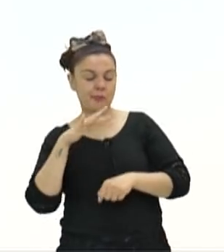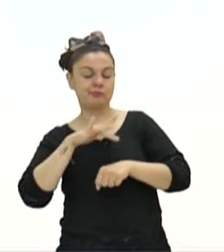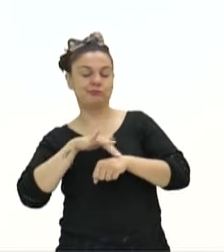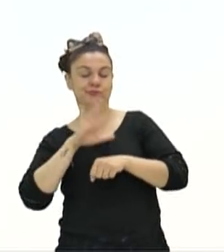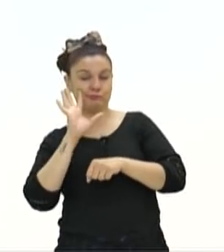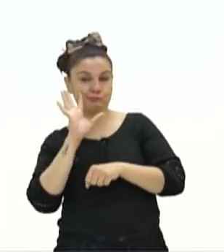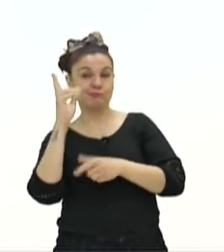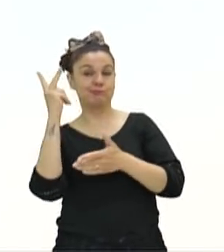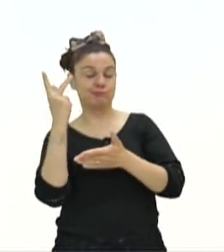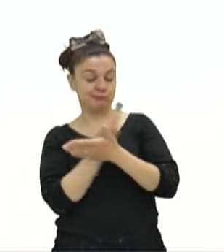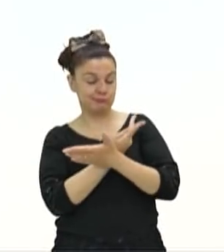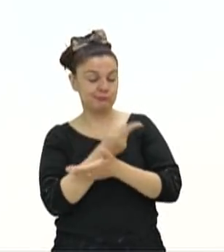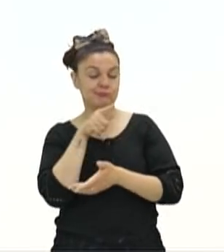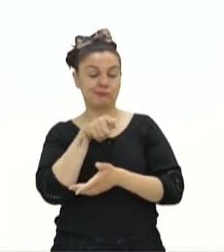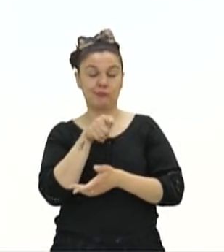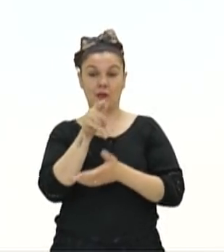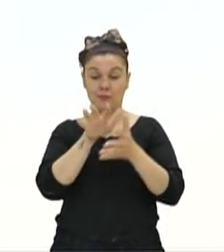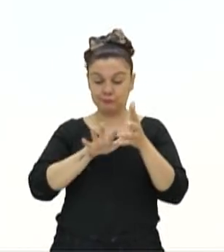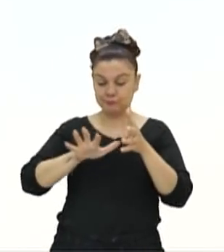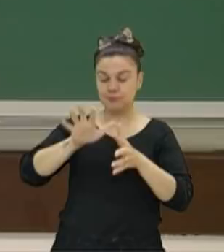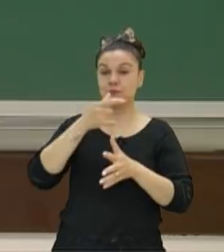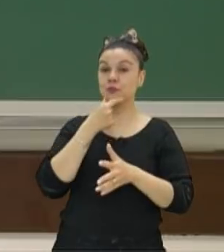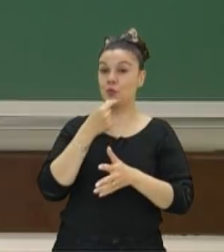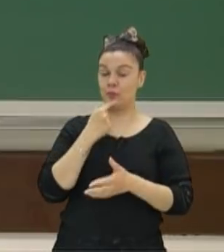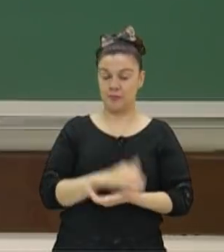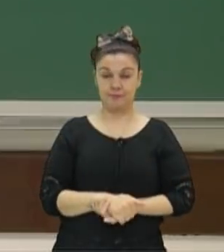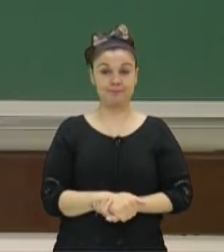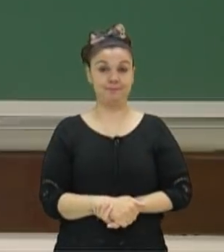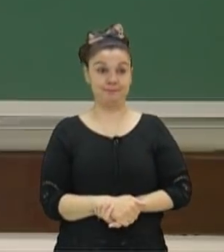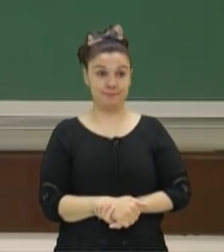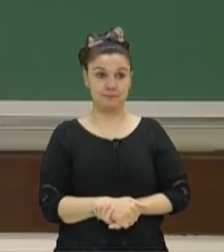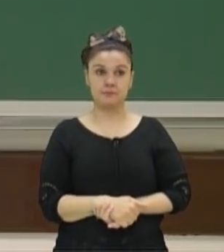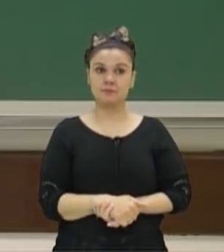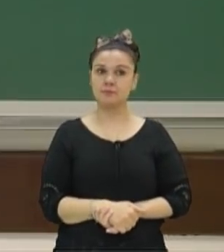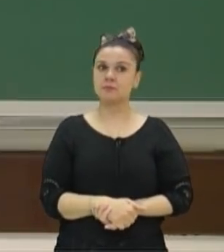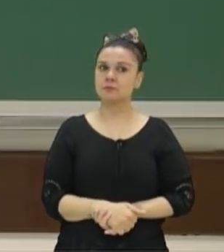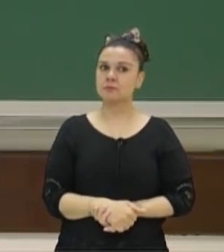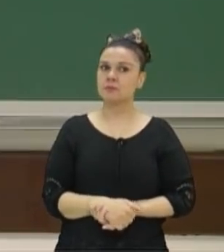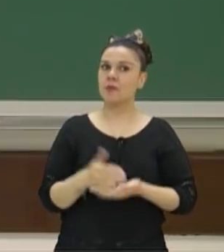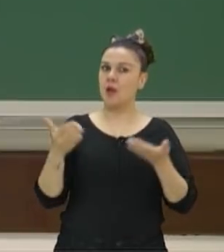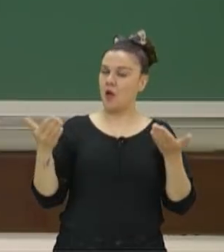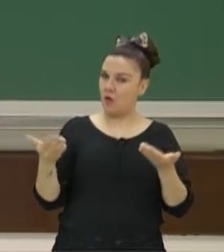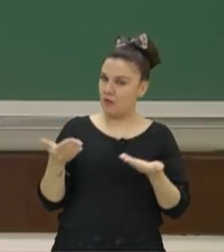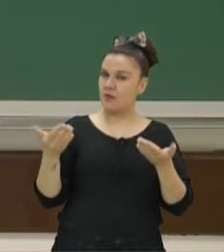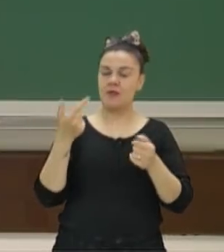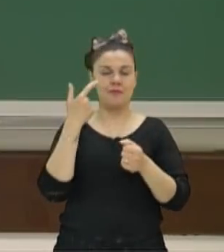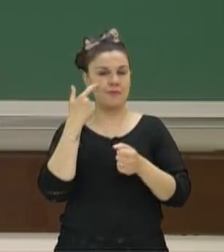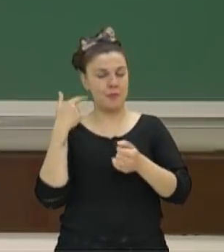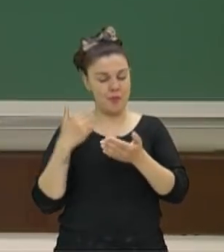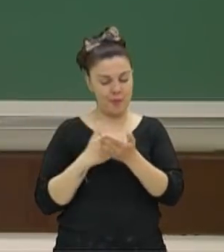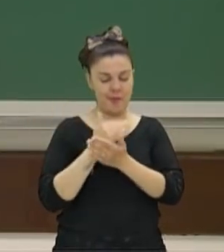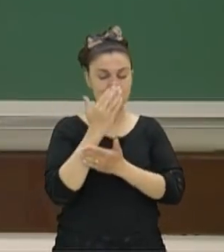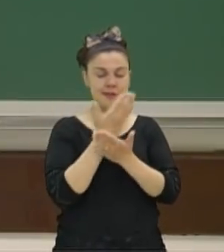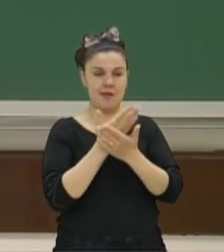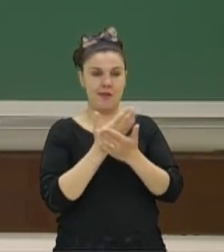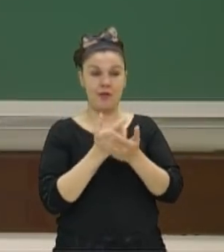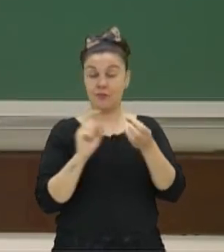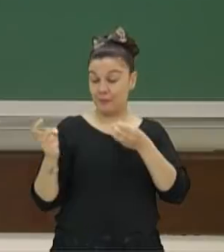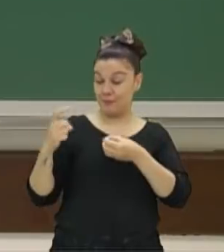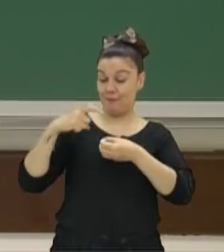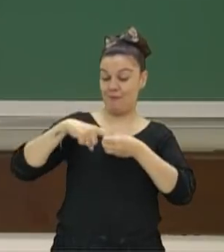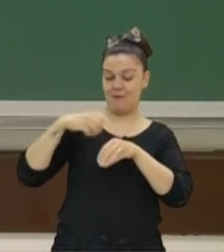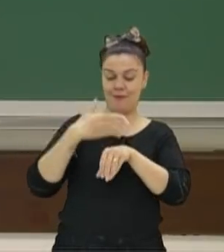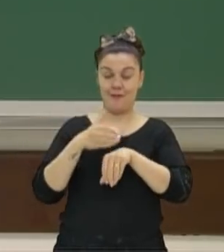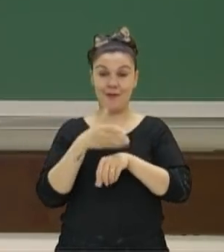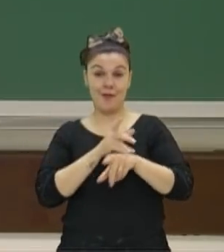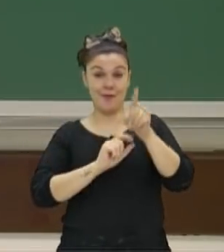que afetam, os órgãos genitais, do homem. E para a gente começar essa aula, a nossa revisão